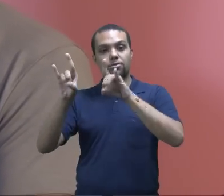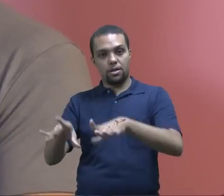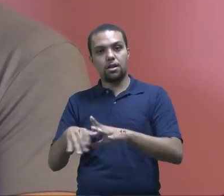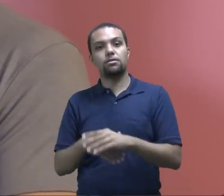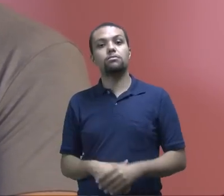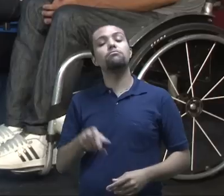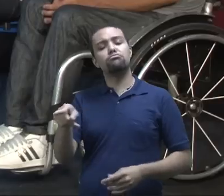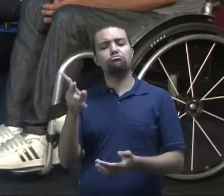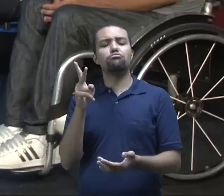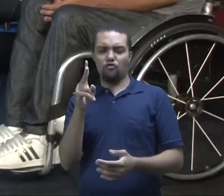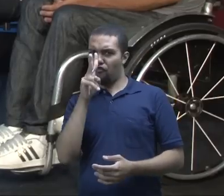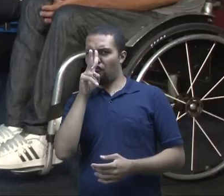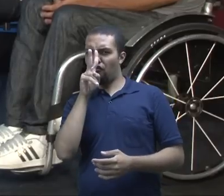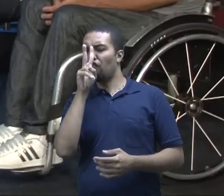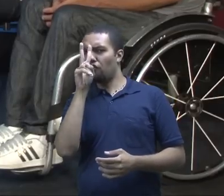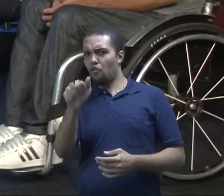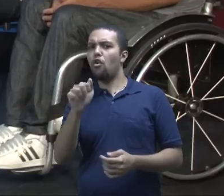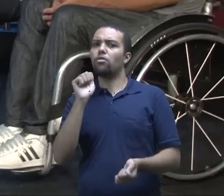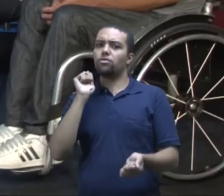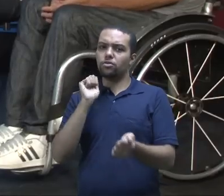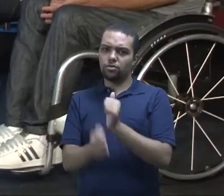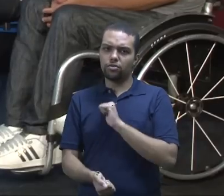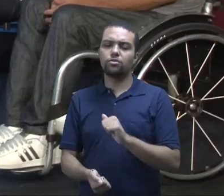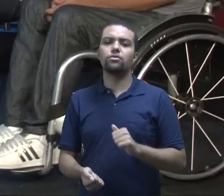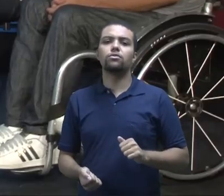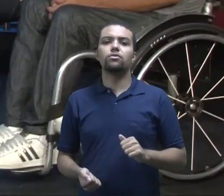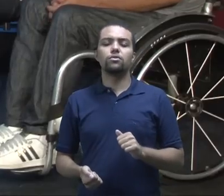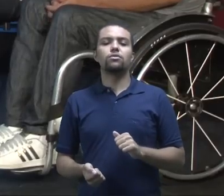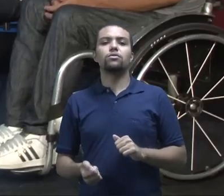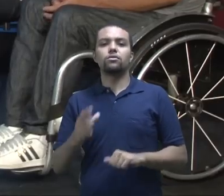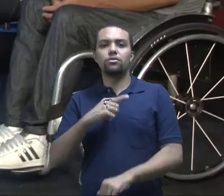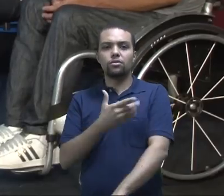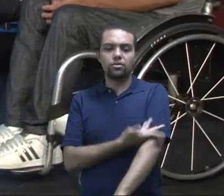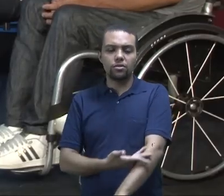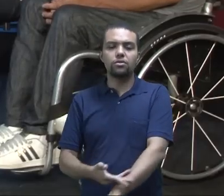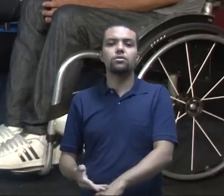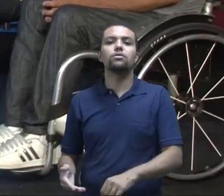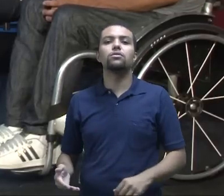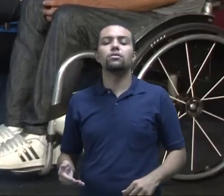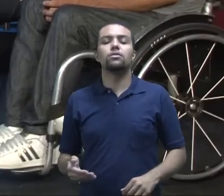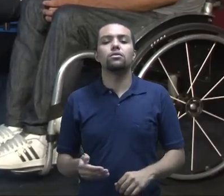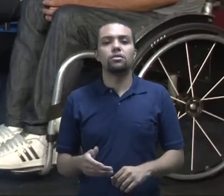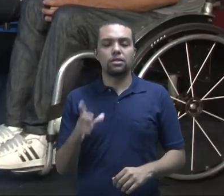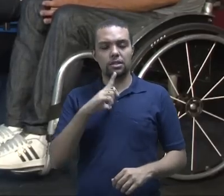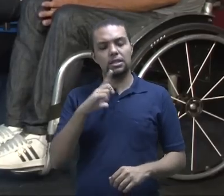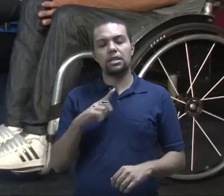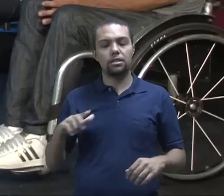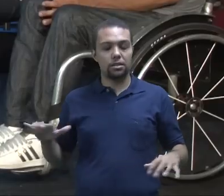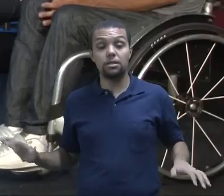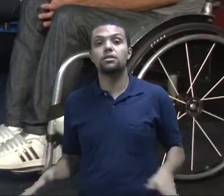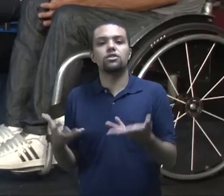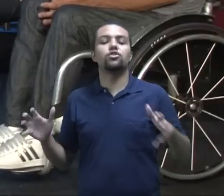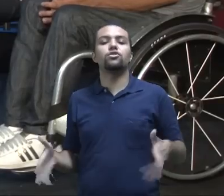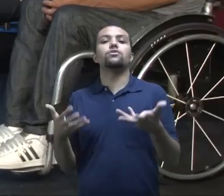a Austrália também. Eles são um time muito forte, com atleta muito forte, entendeu? Uhum. Os treinamentos acho que são muito fortes,